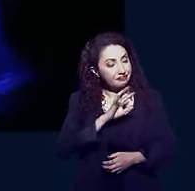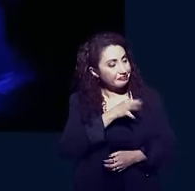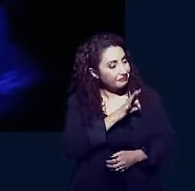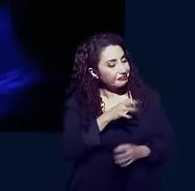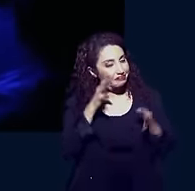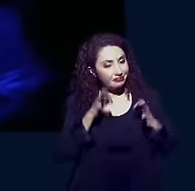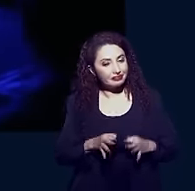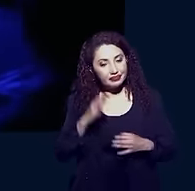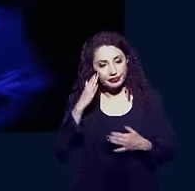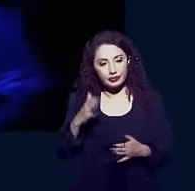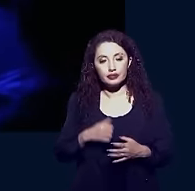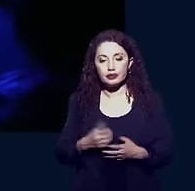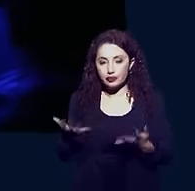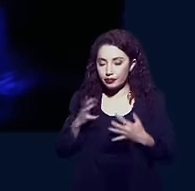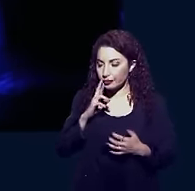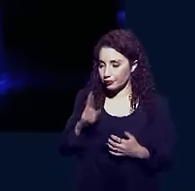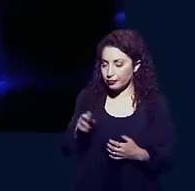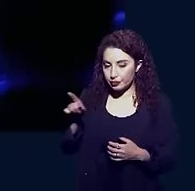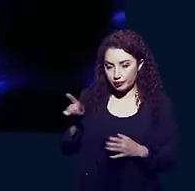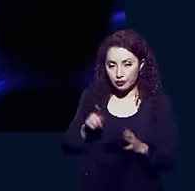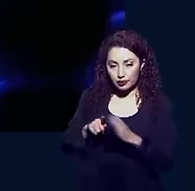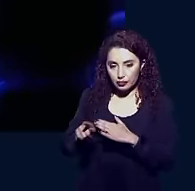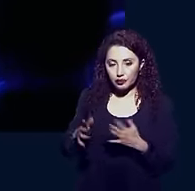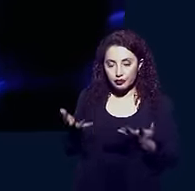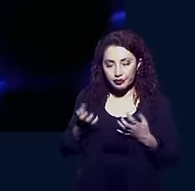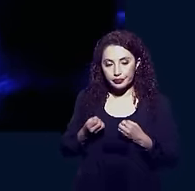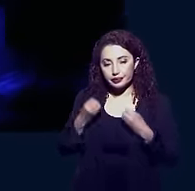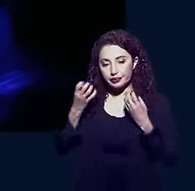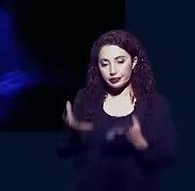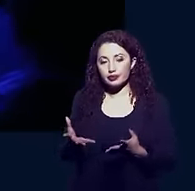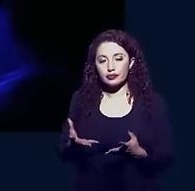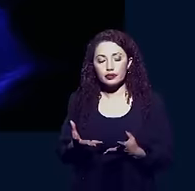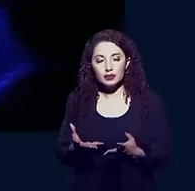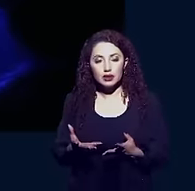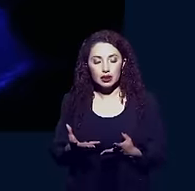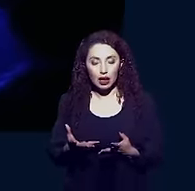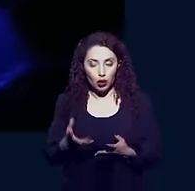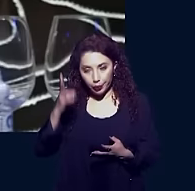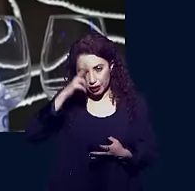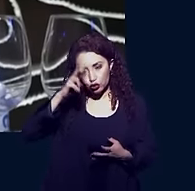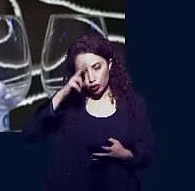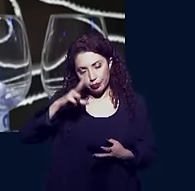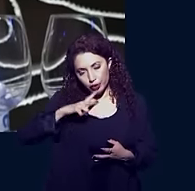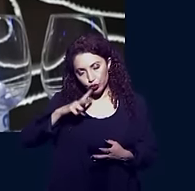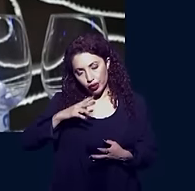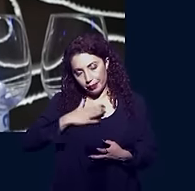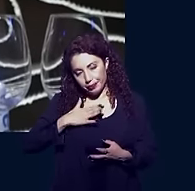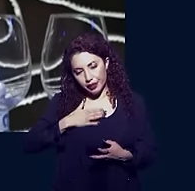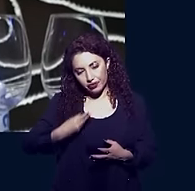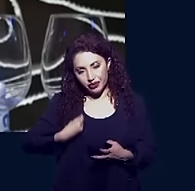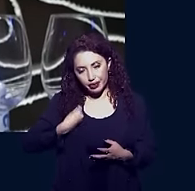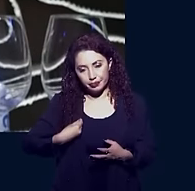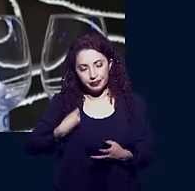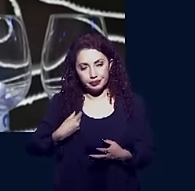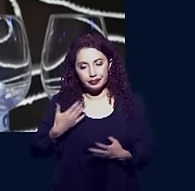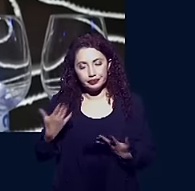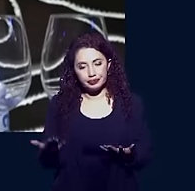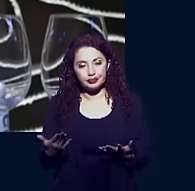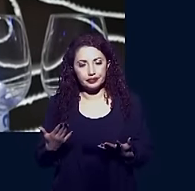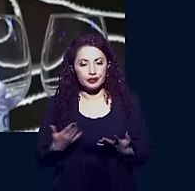eu vou responder essa essa pergunta contando uma uma história meio pessoal assim eh em